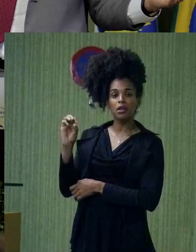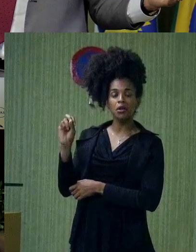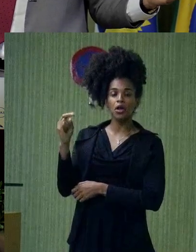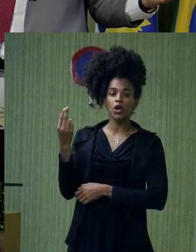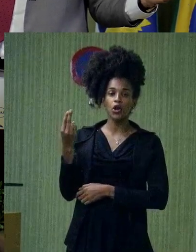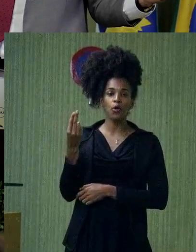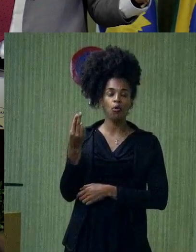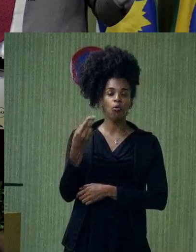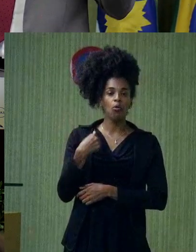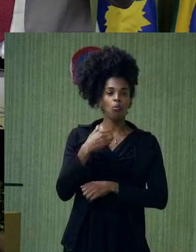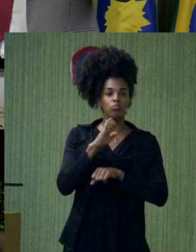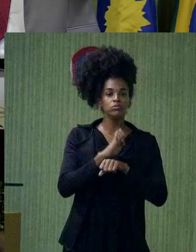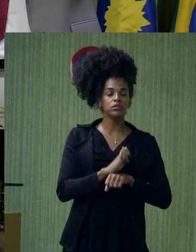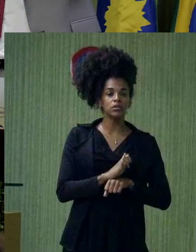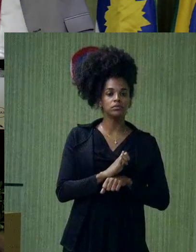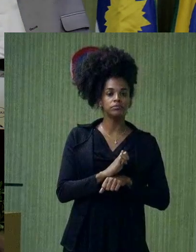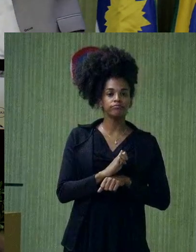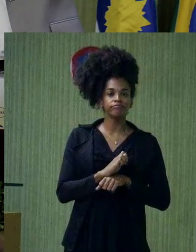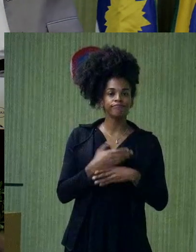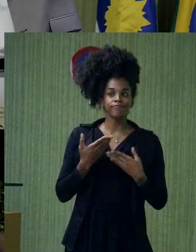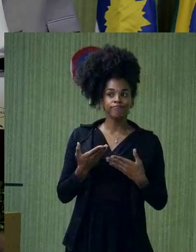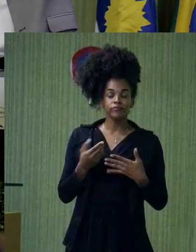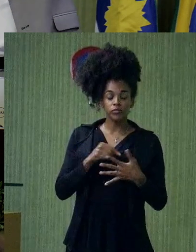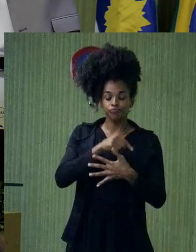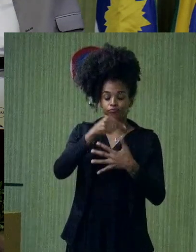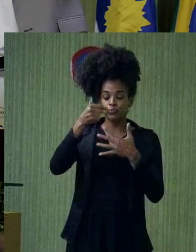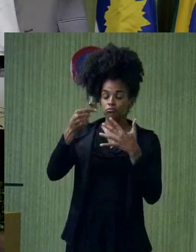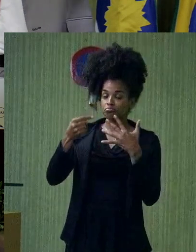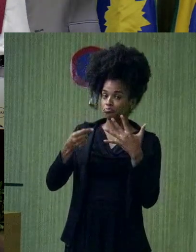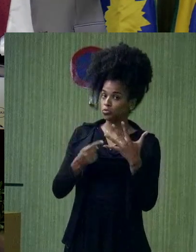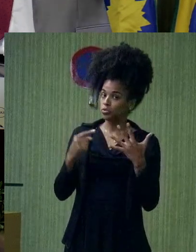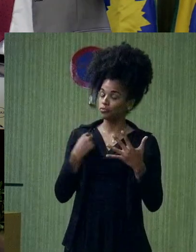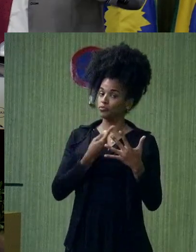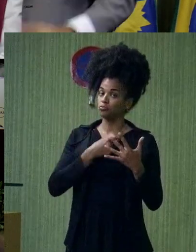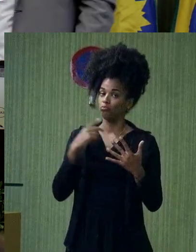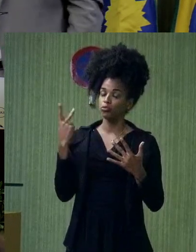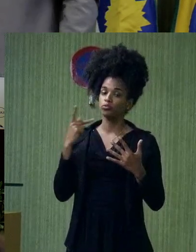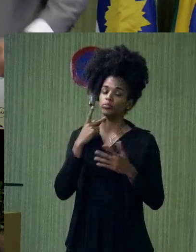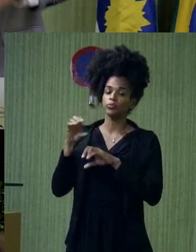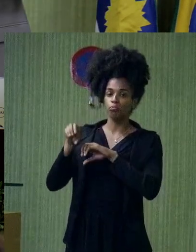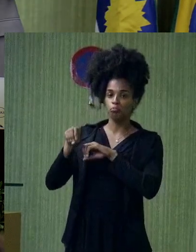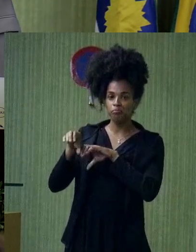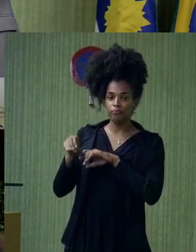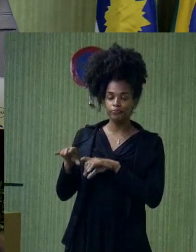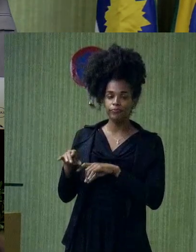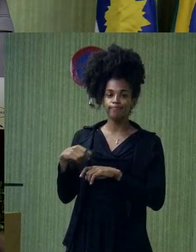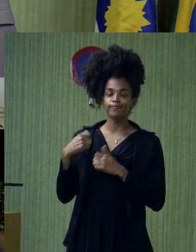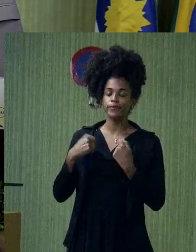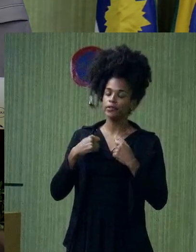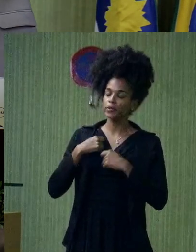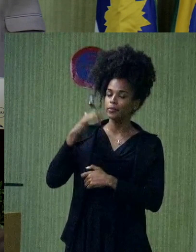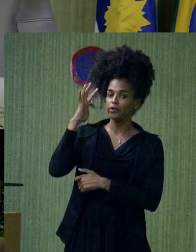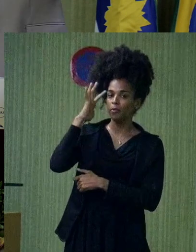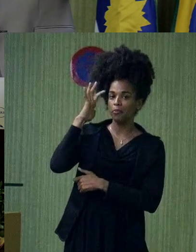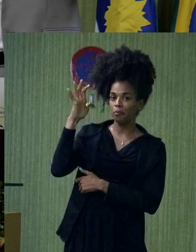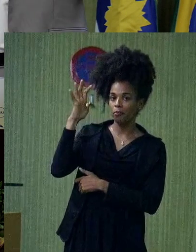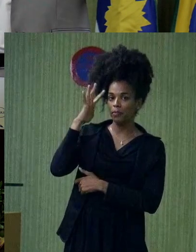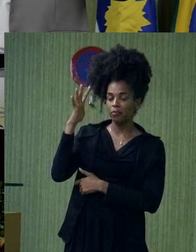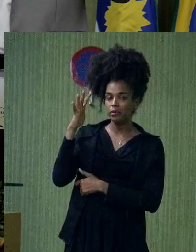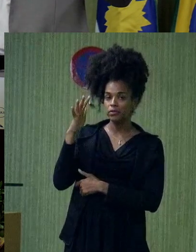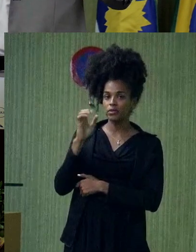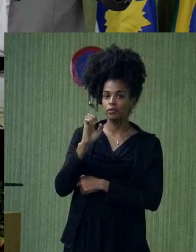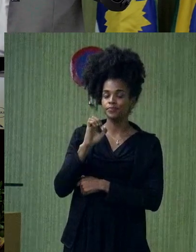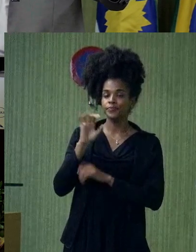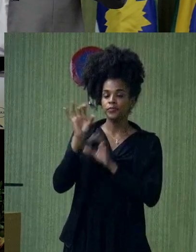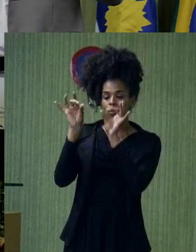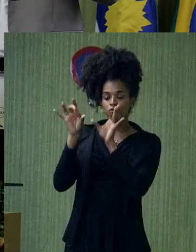né então são são são são situações que nós como motores de educação principalmente no âmbito dos do MP estadual